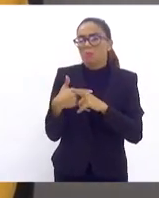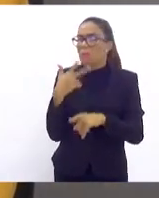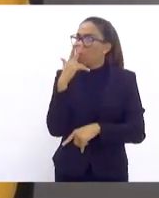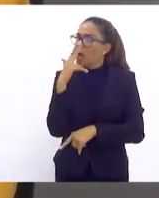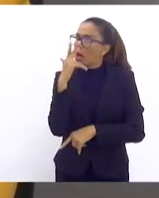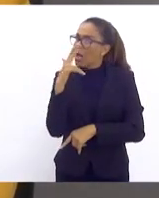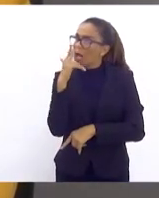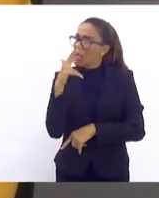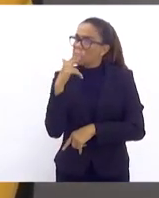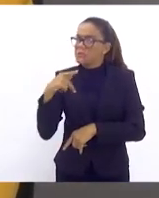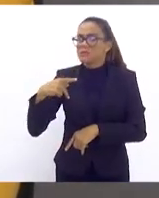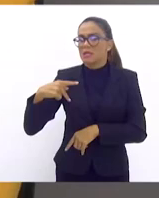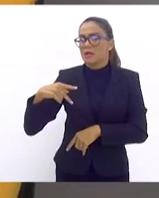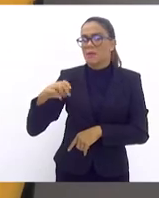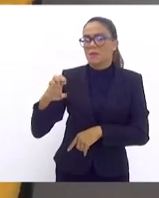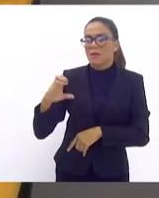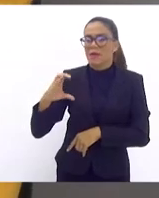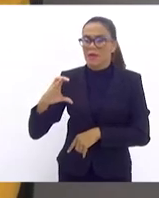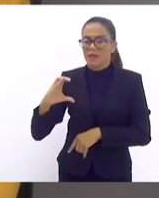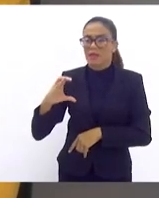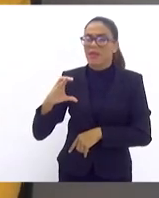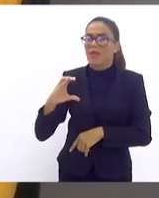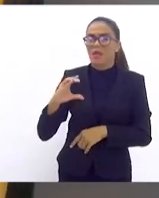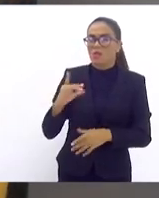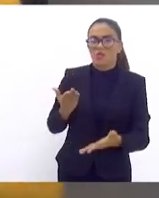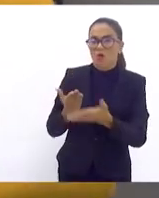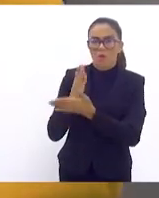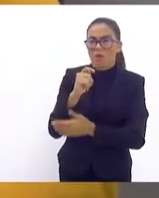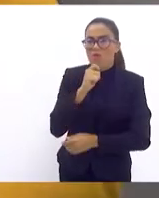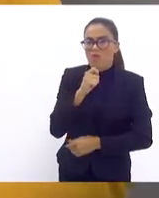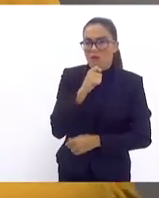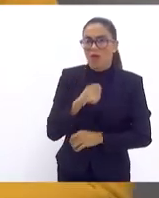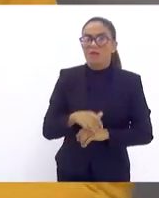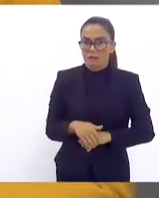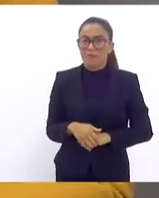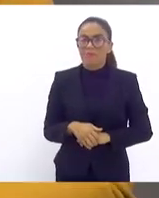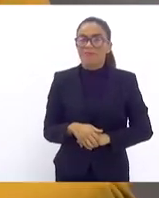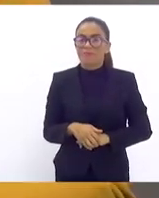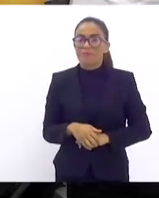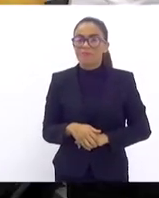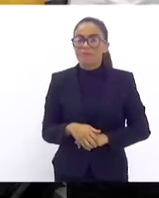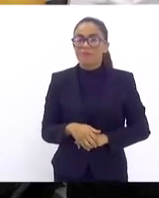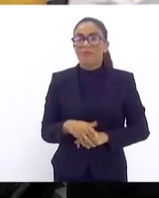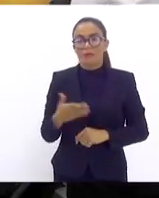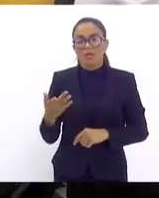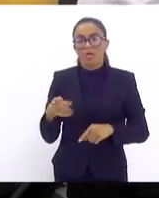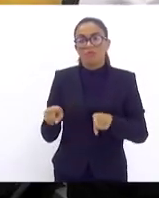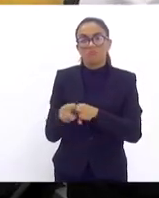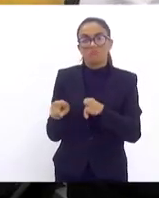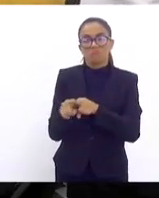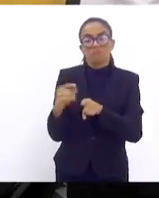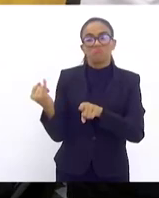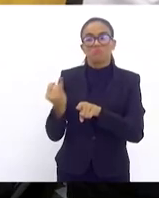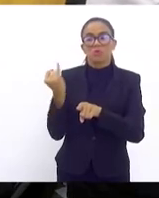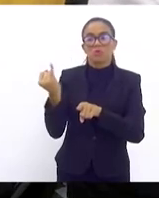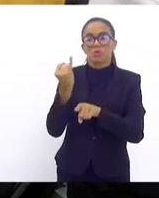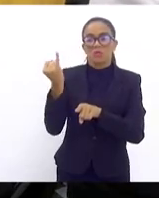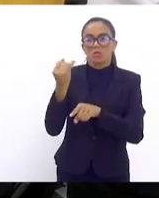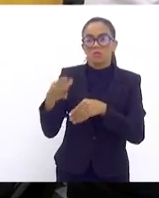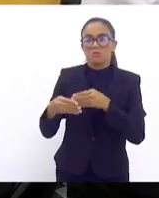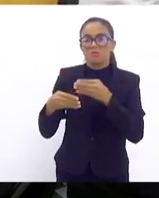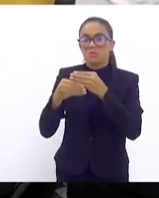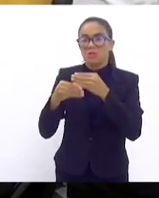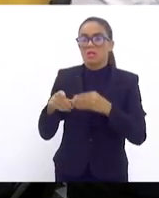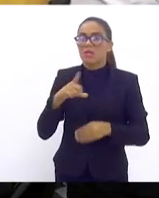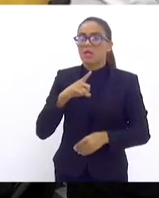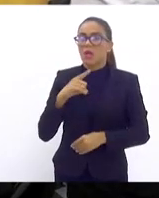PEC ainda está em tramitação. Só observar isso. Perfeito. Importante, certamente, nós teremos